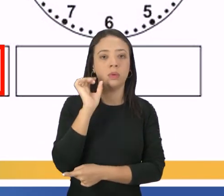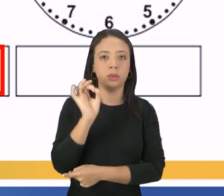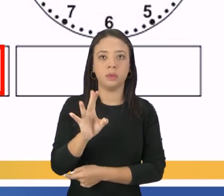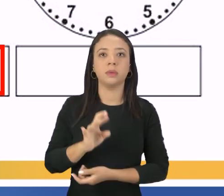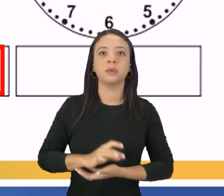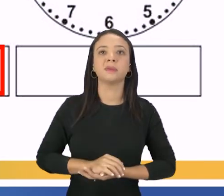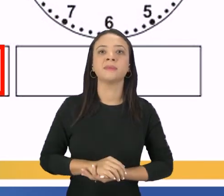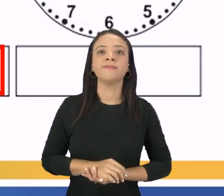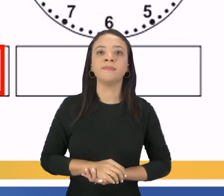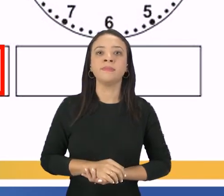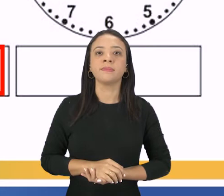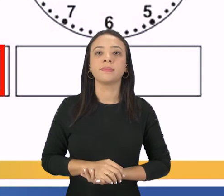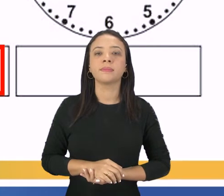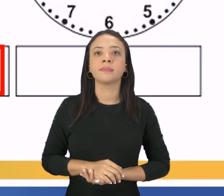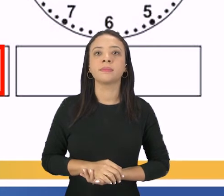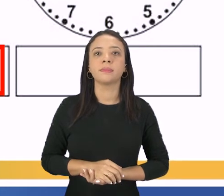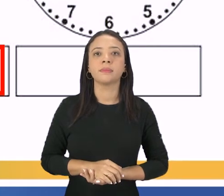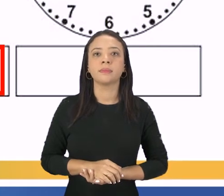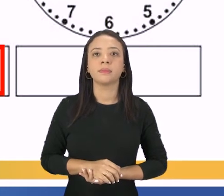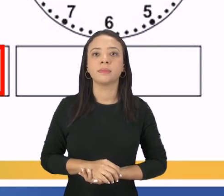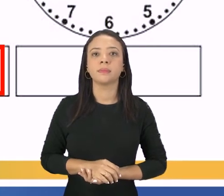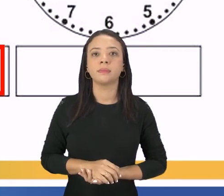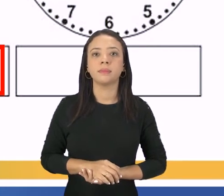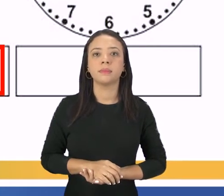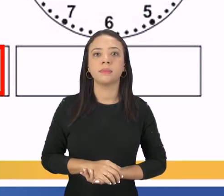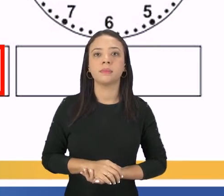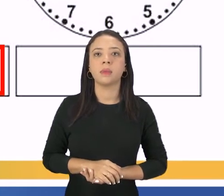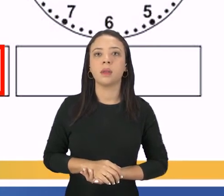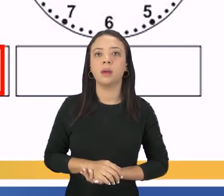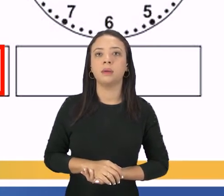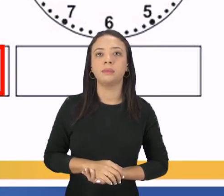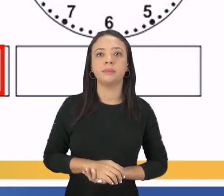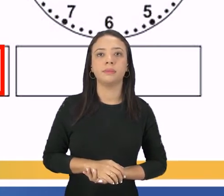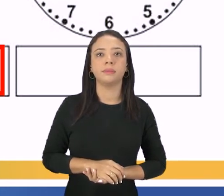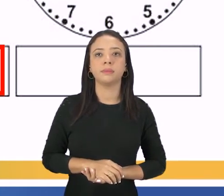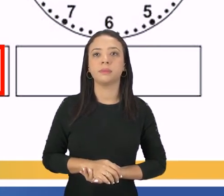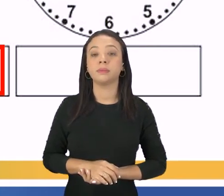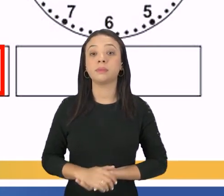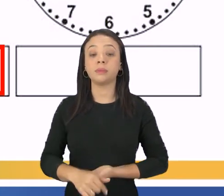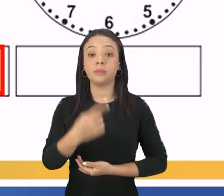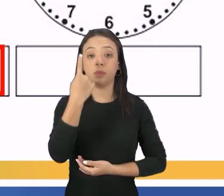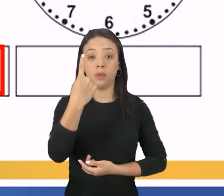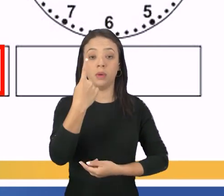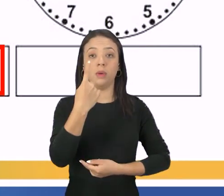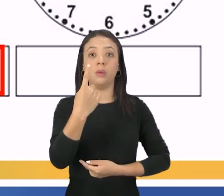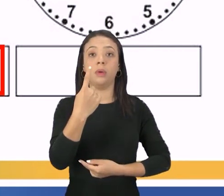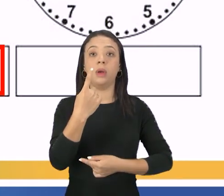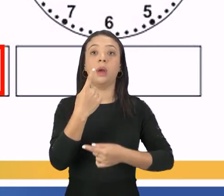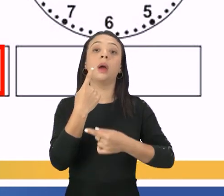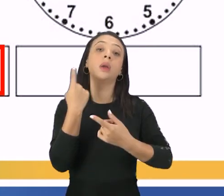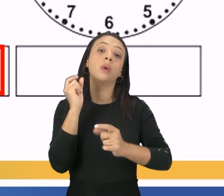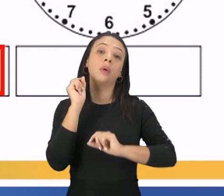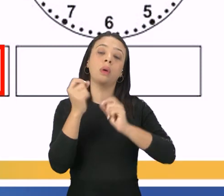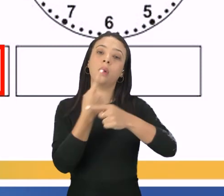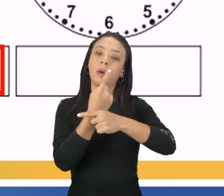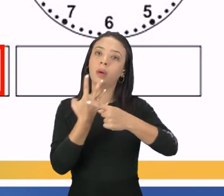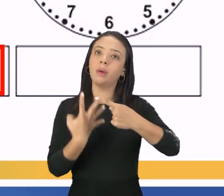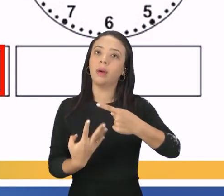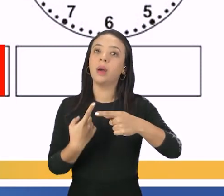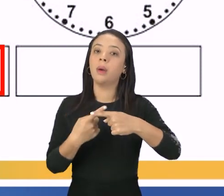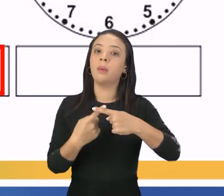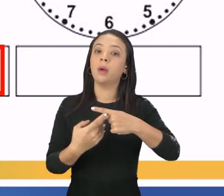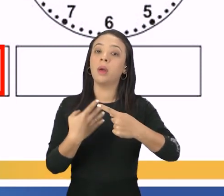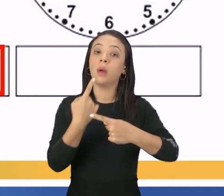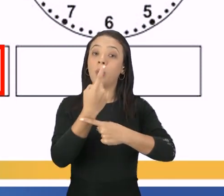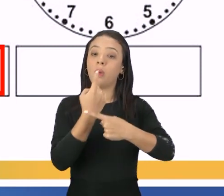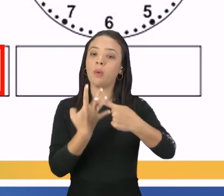es. Quando é mais de eu digo son. Es la 1:15. Porque, como vimos anteriormente, quarto